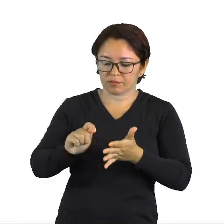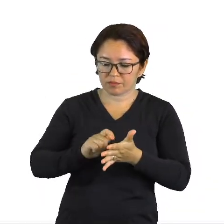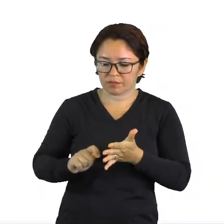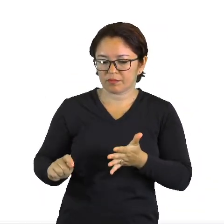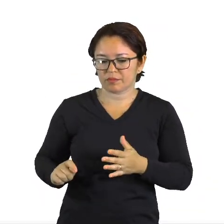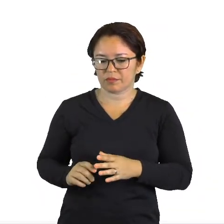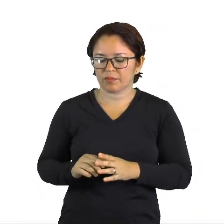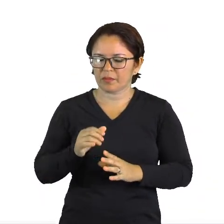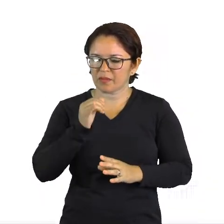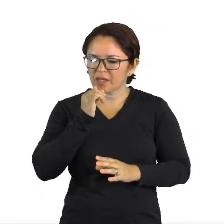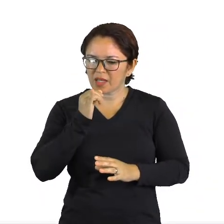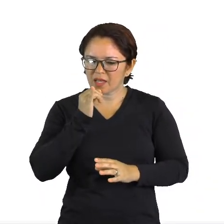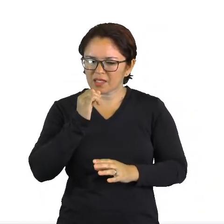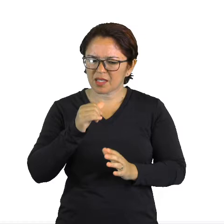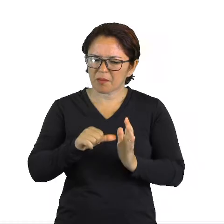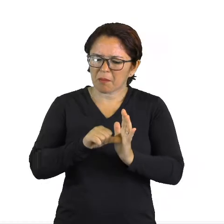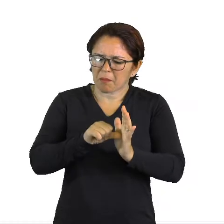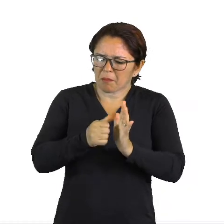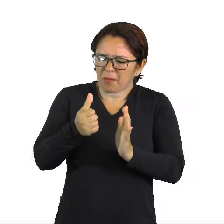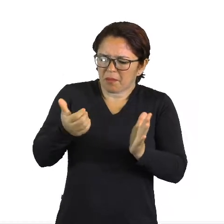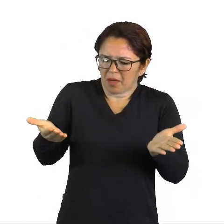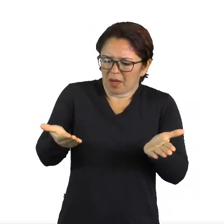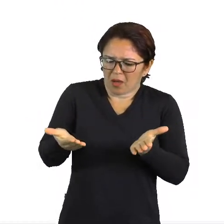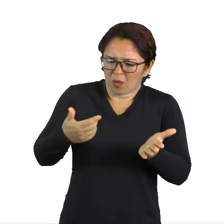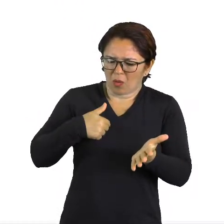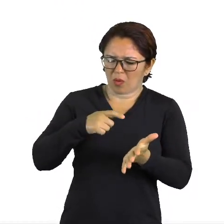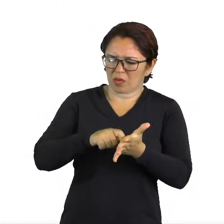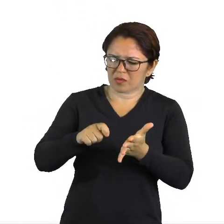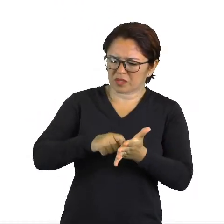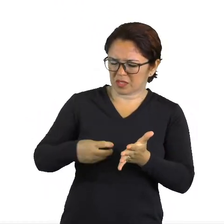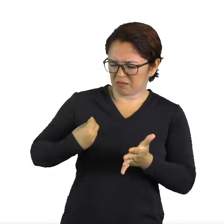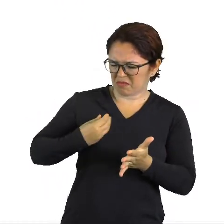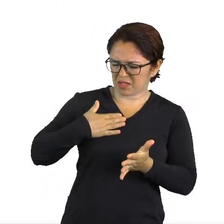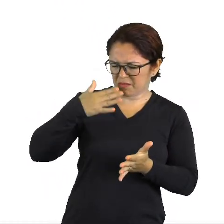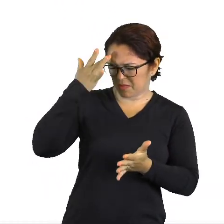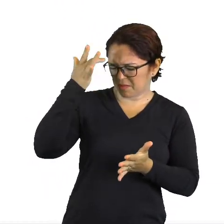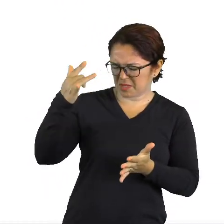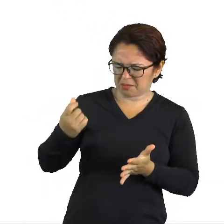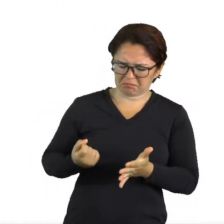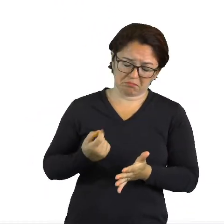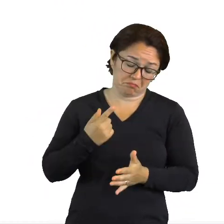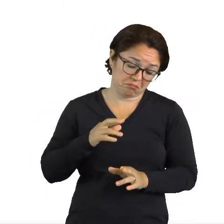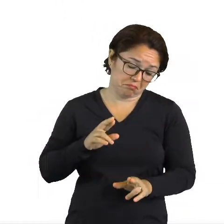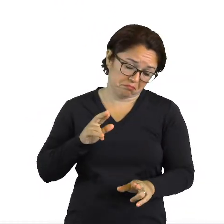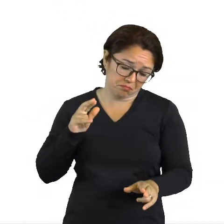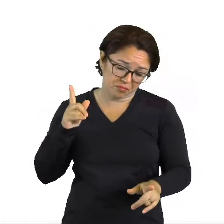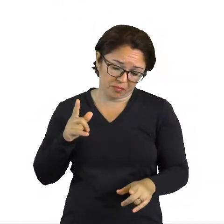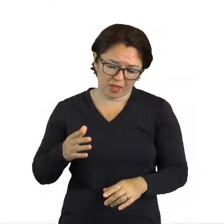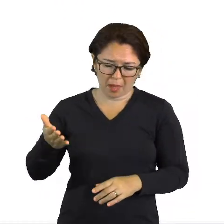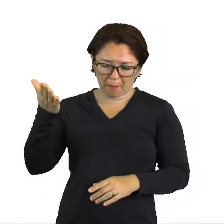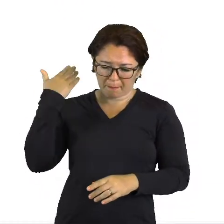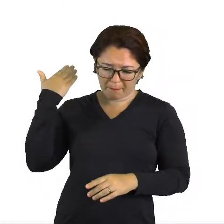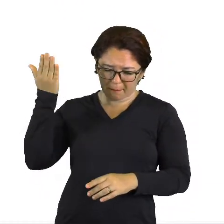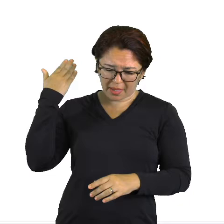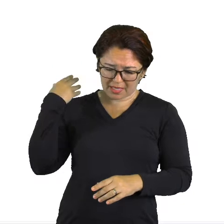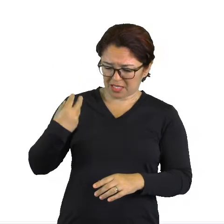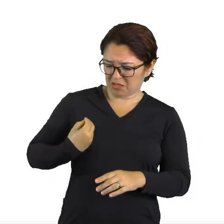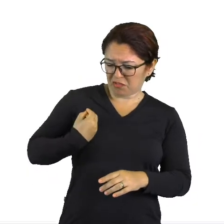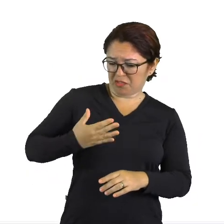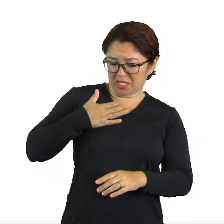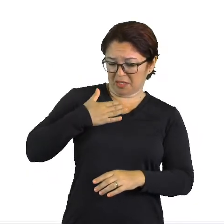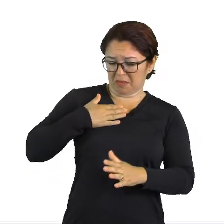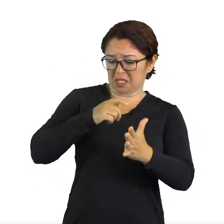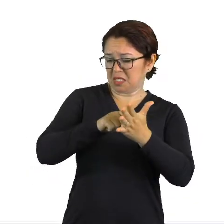realmente estranha para uma pessoa como eu. Não somente porque nunca escrevi nada